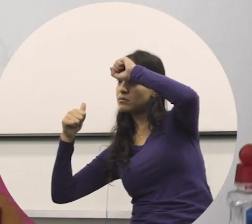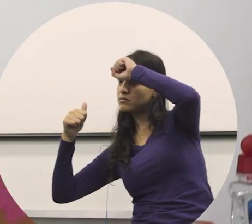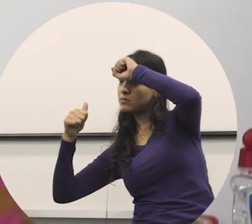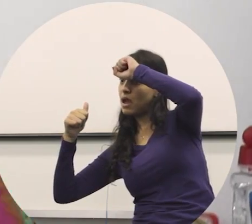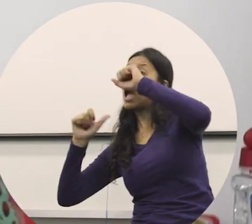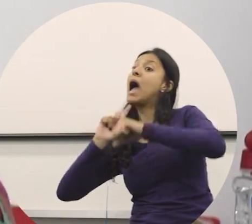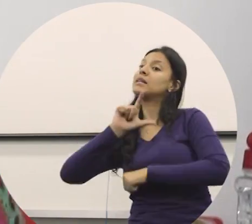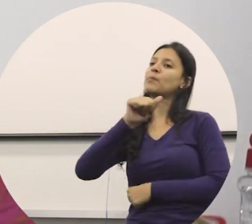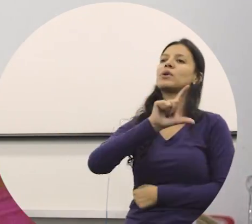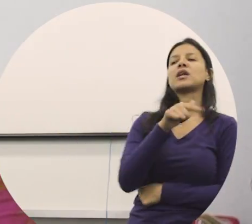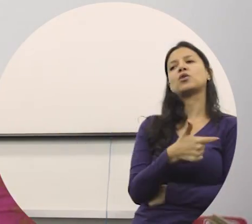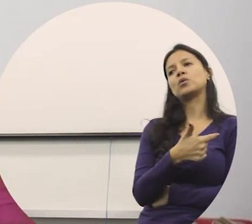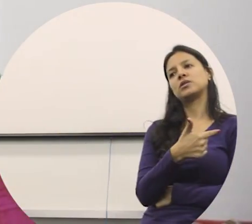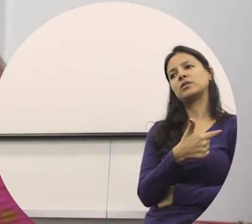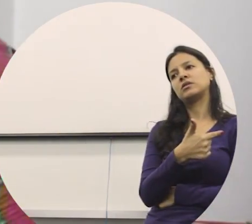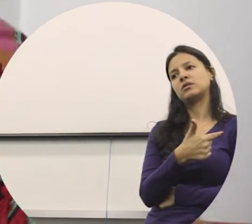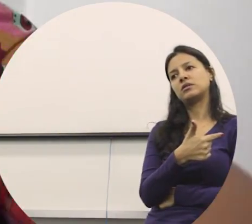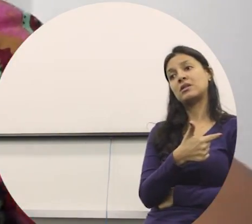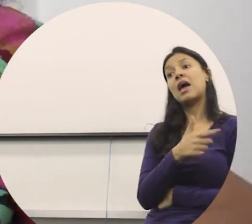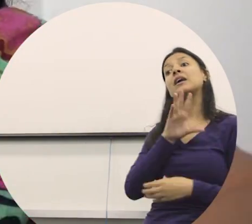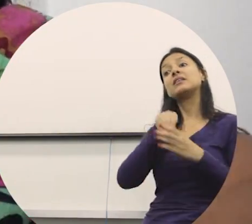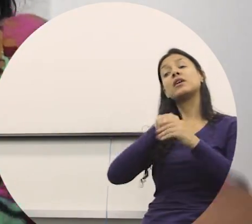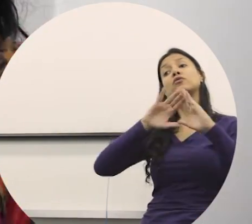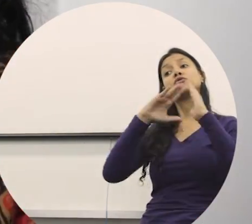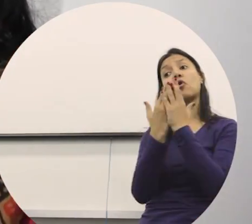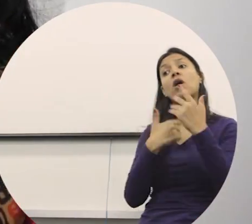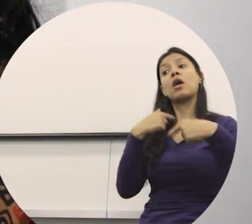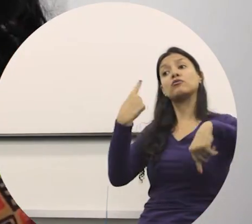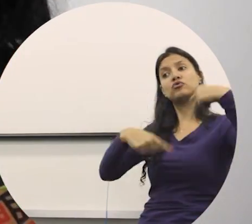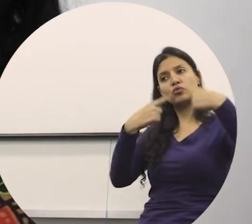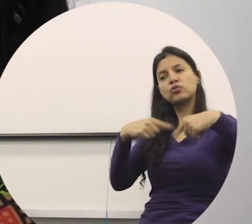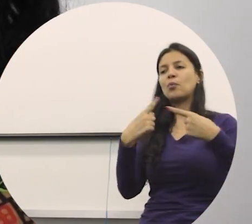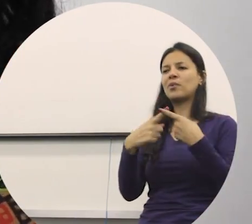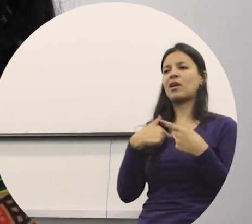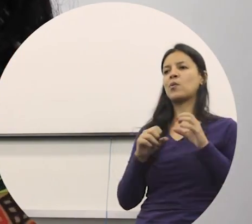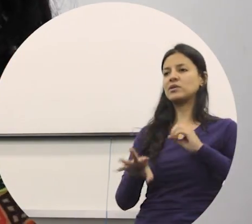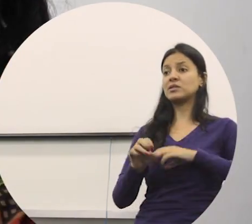coisa que eu discuto muito dentro das escolas, porque quando eu sou professora